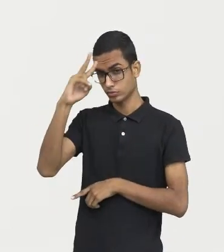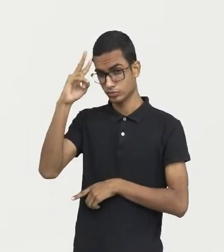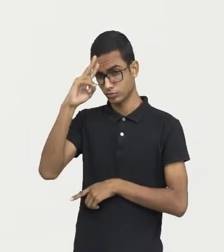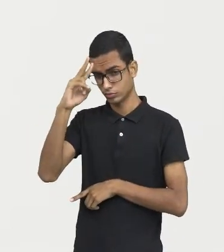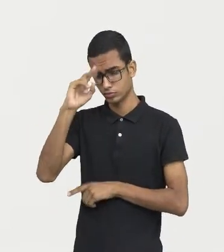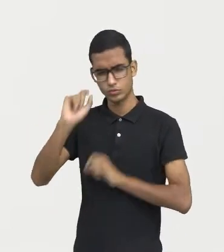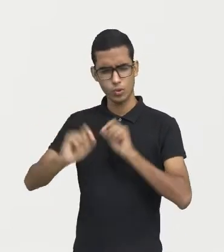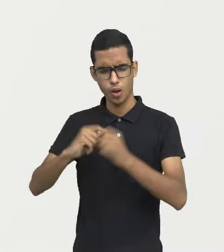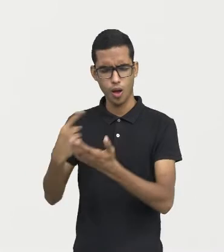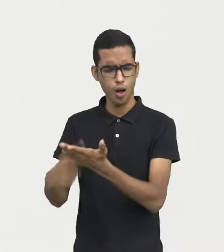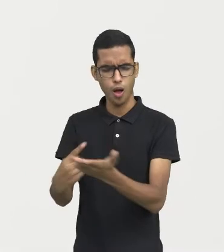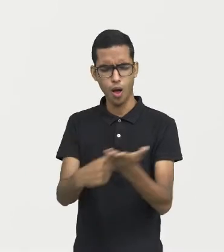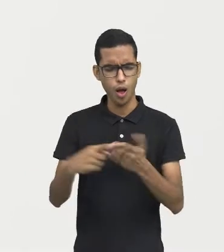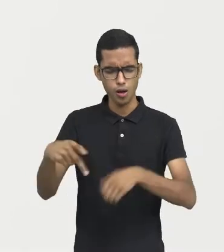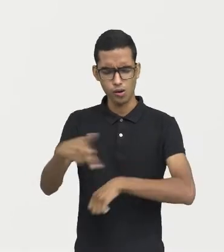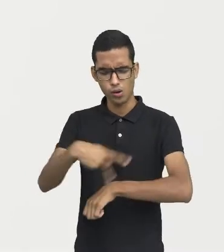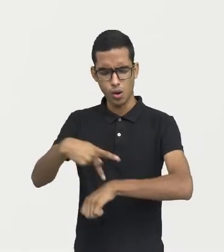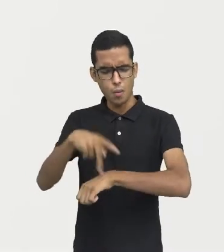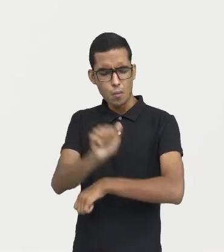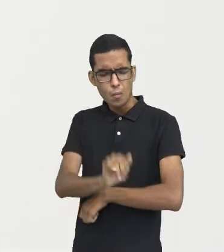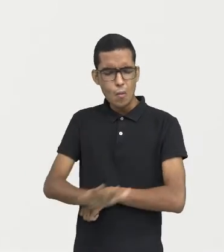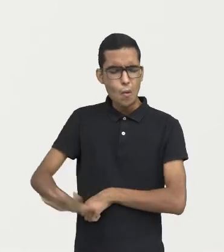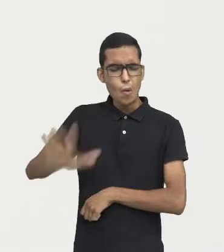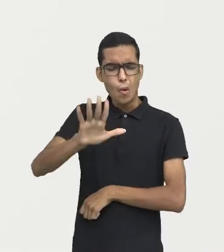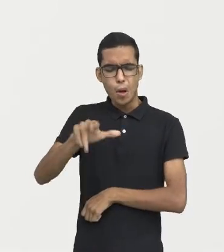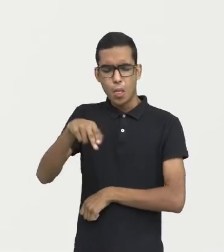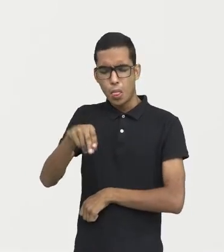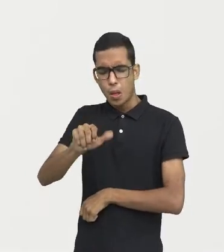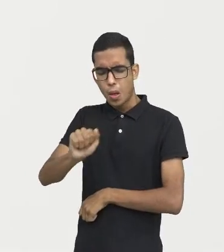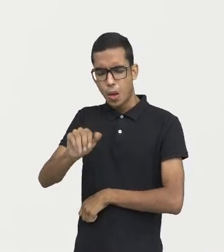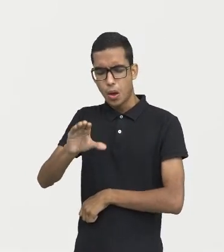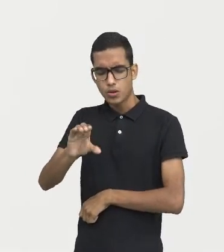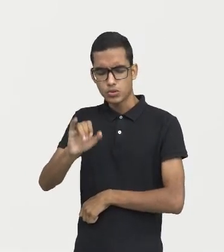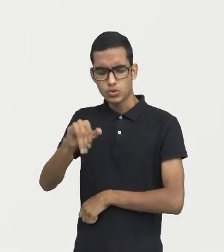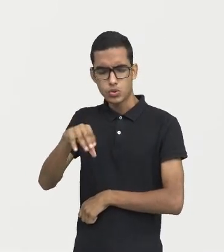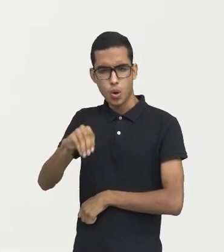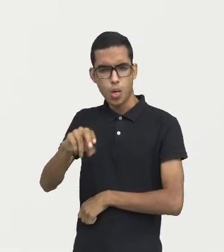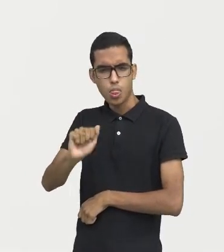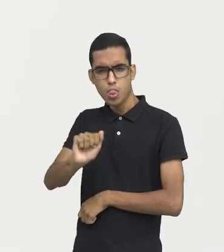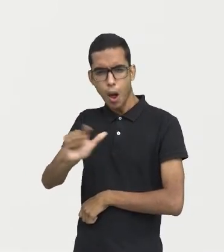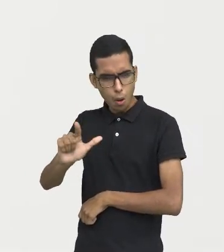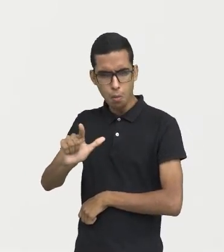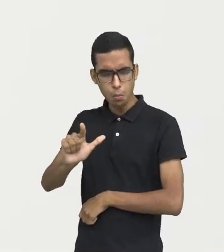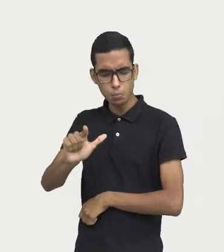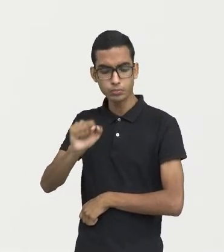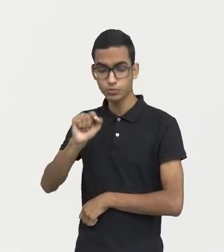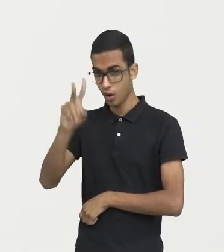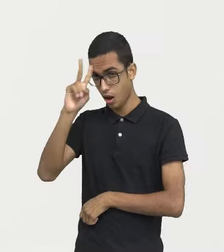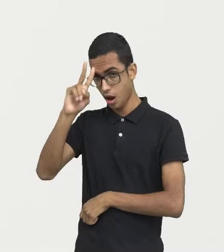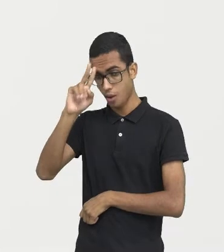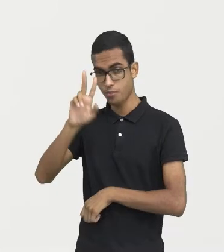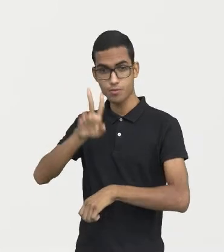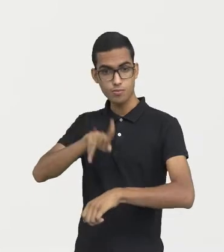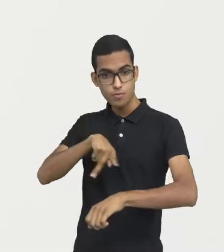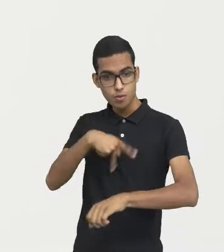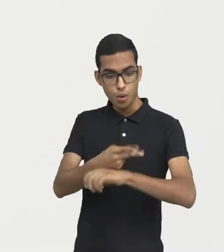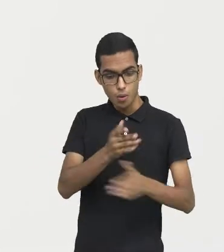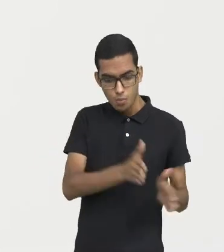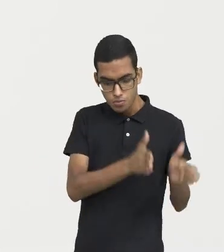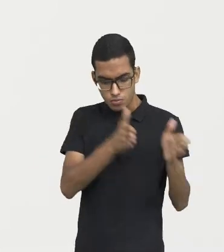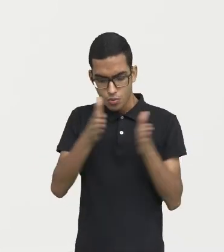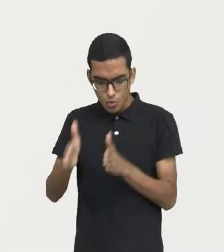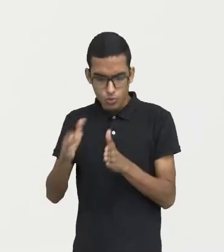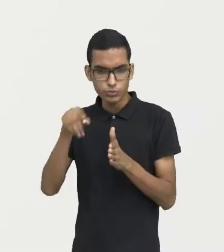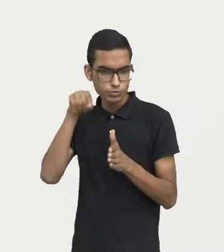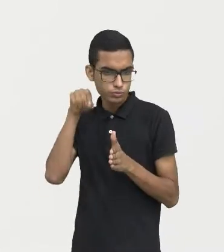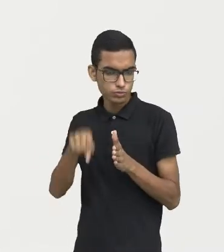essa Convenção Nacional? Lembram que a Convenção Nacional foi logo depois ali